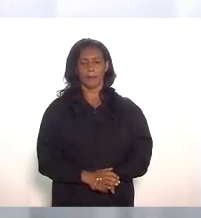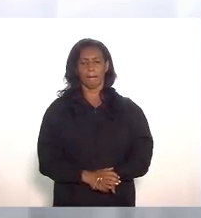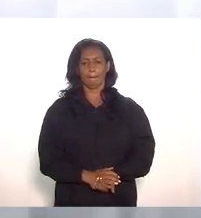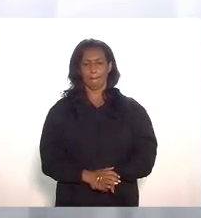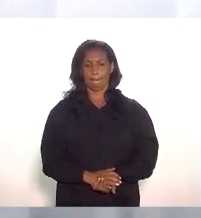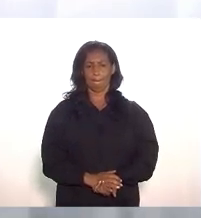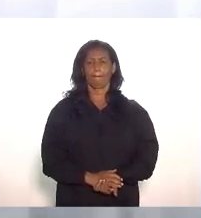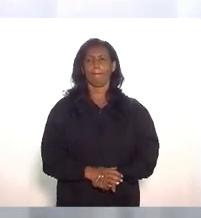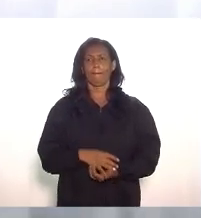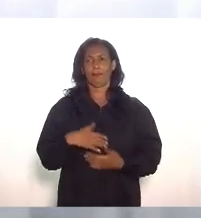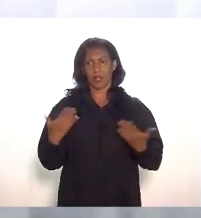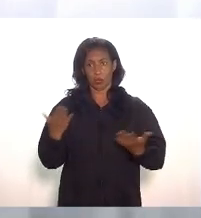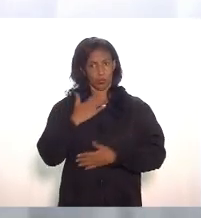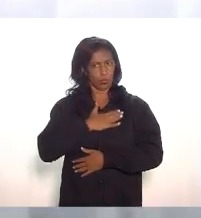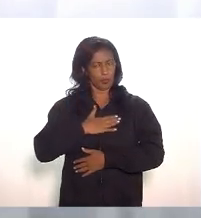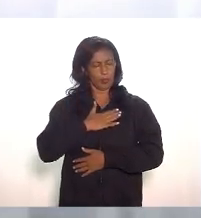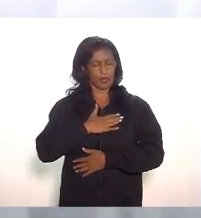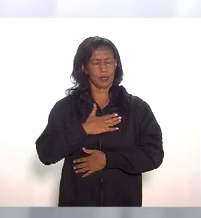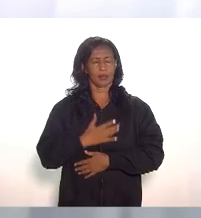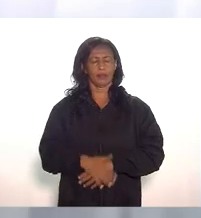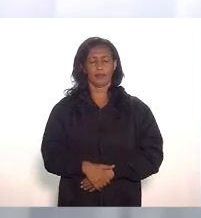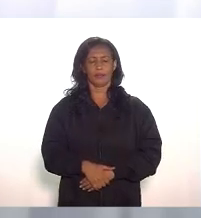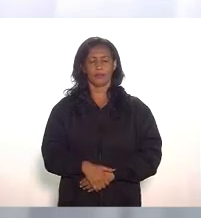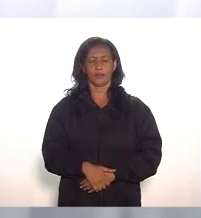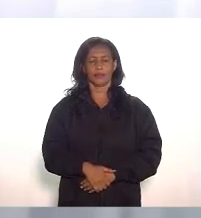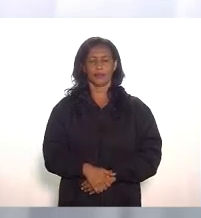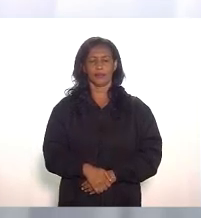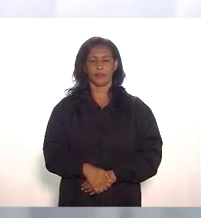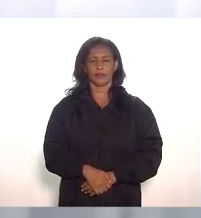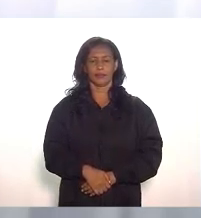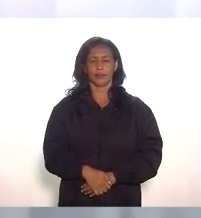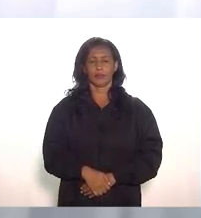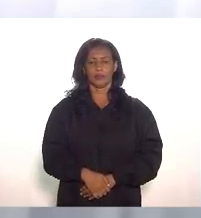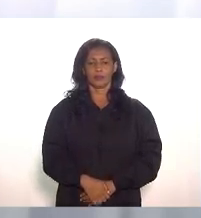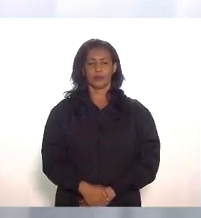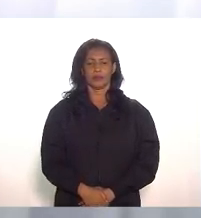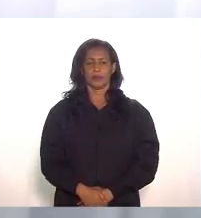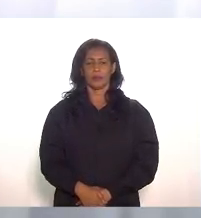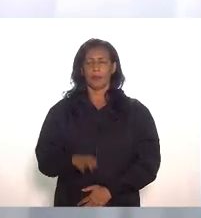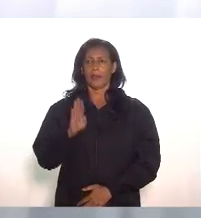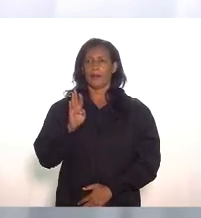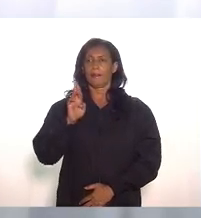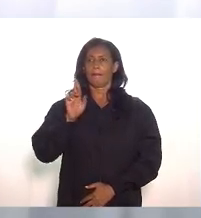deputado. Todo prazer, deputado. Para a questão de ordem, o deputado